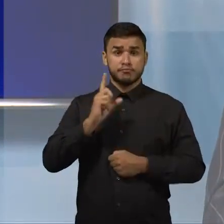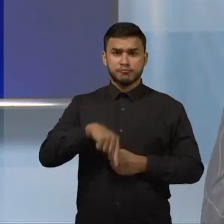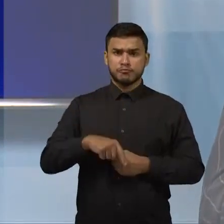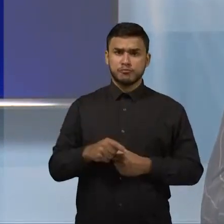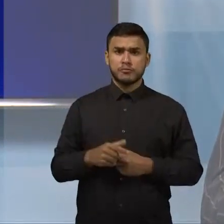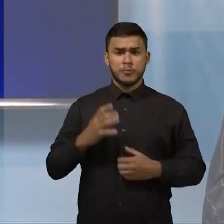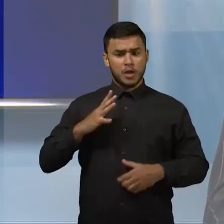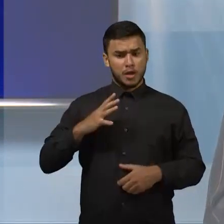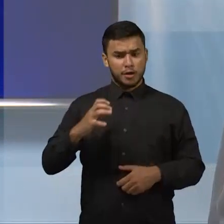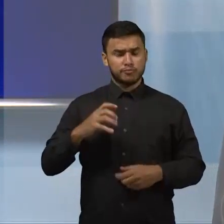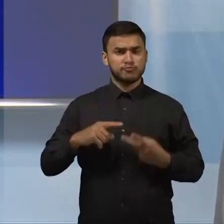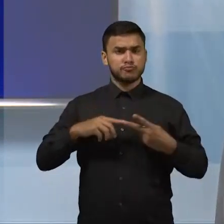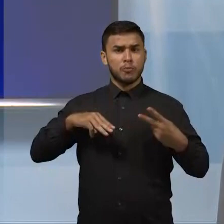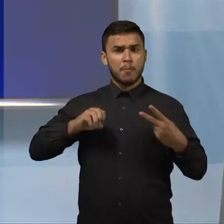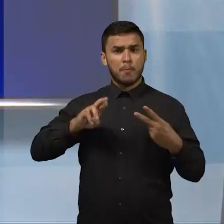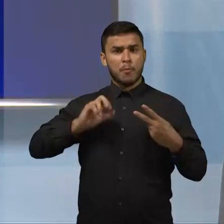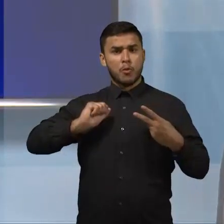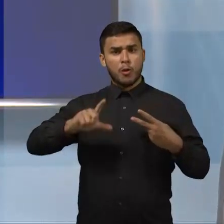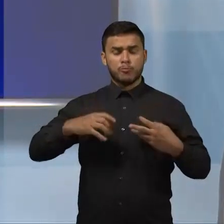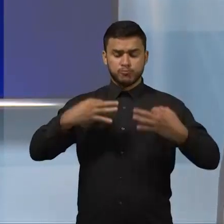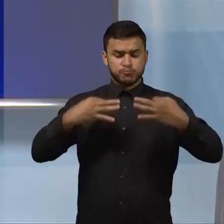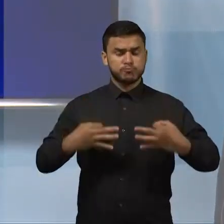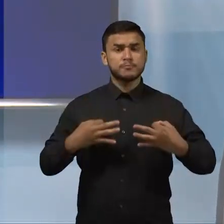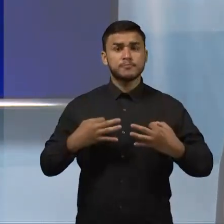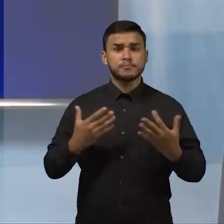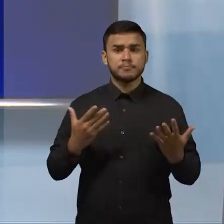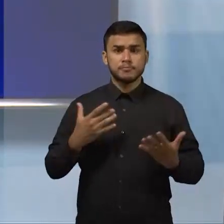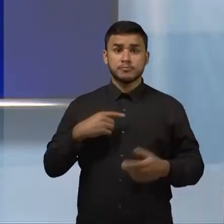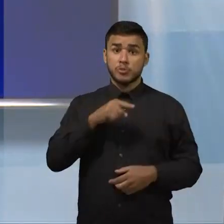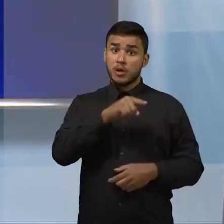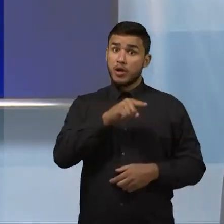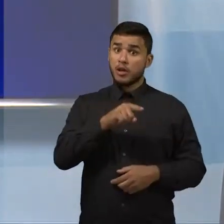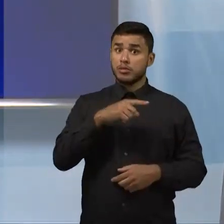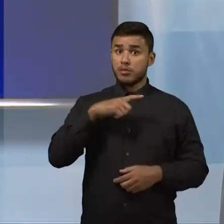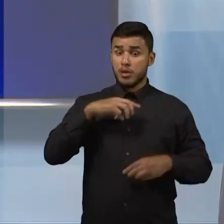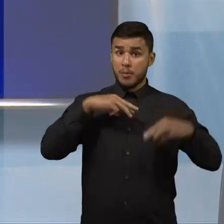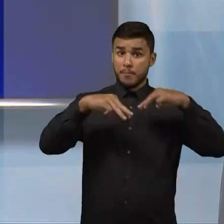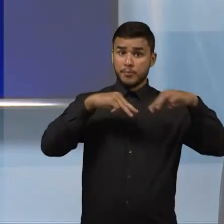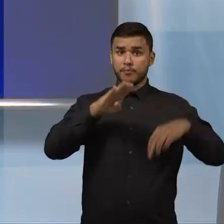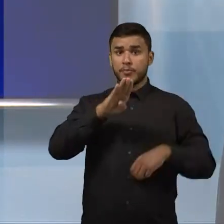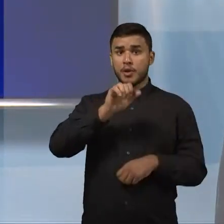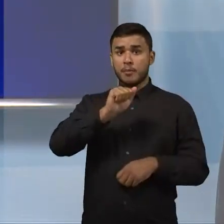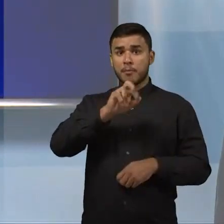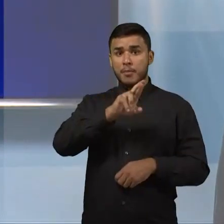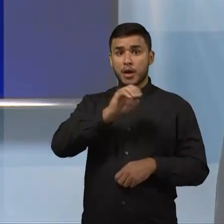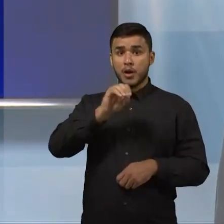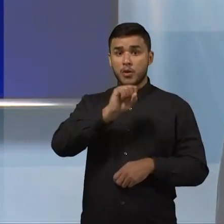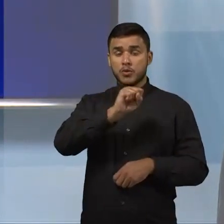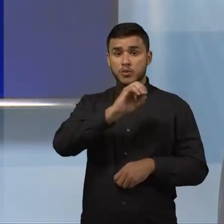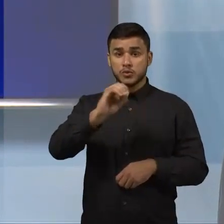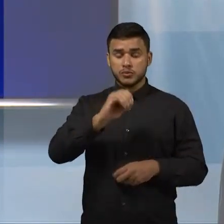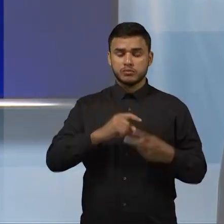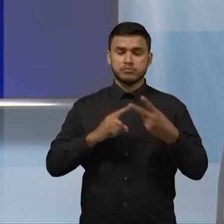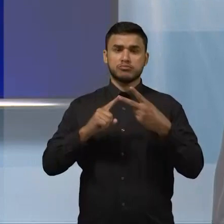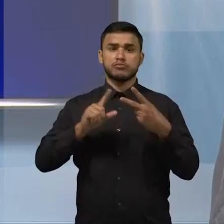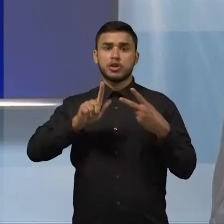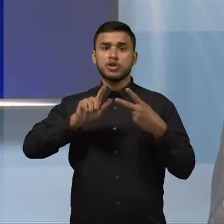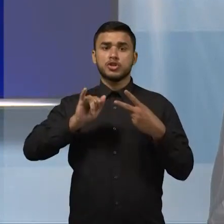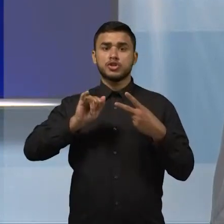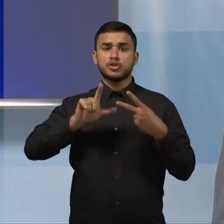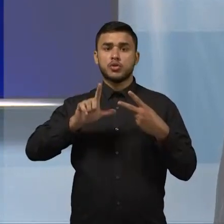ponto de vista ético e moral entre o ministro Barroso e o ministro Gilmar Mendes não